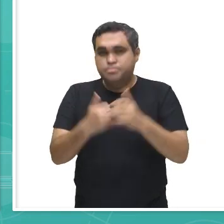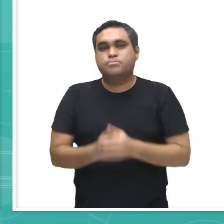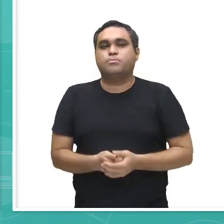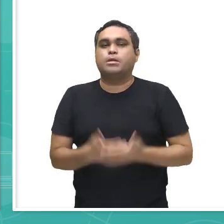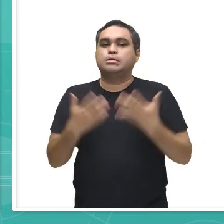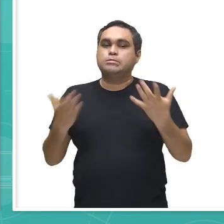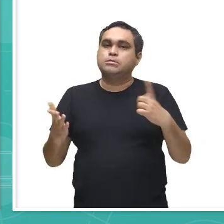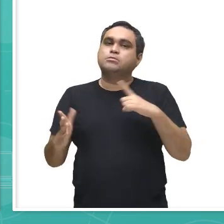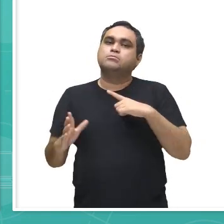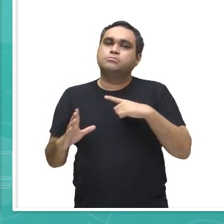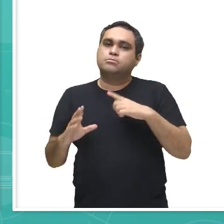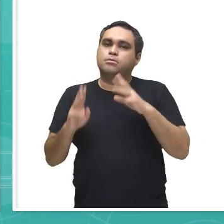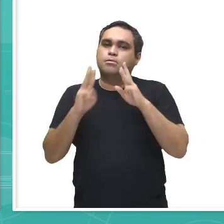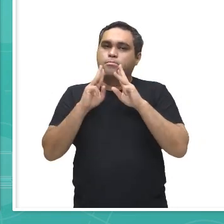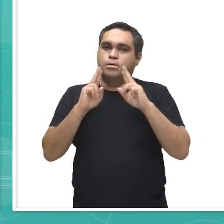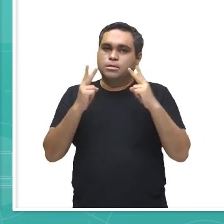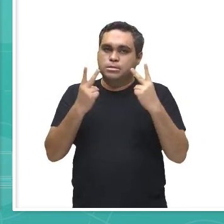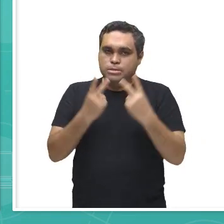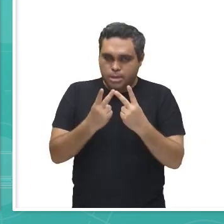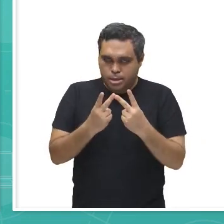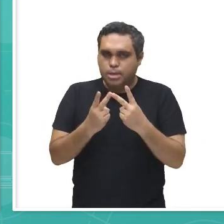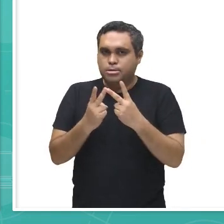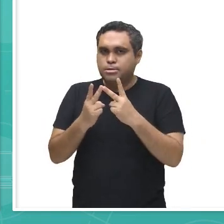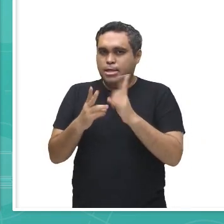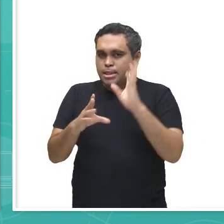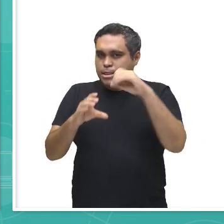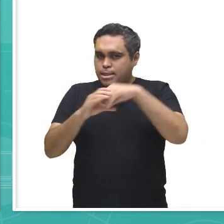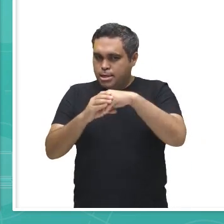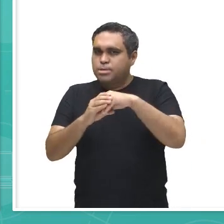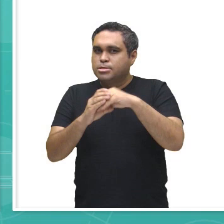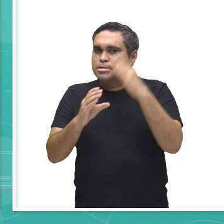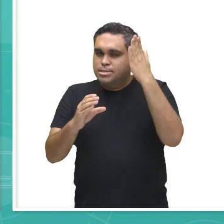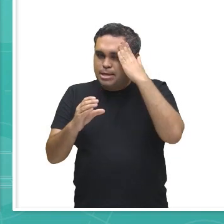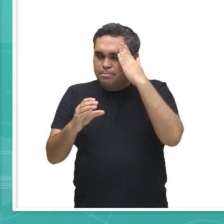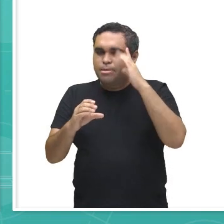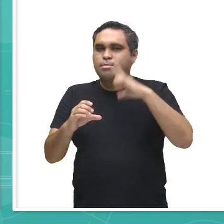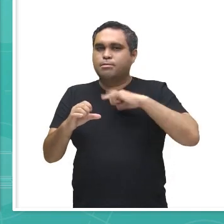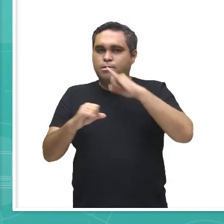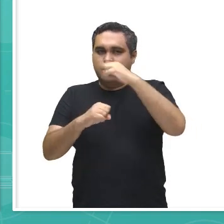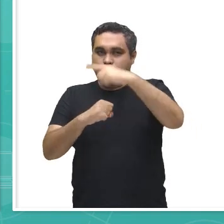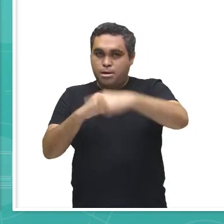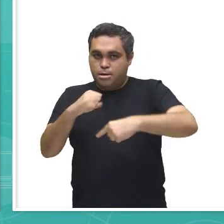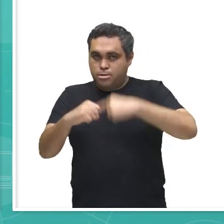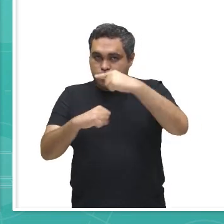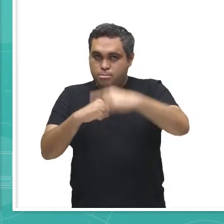matéria, que é constituída por átomo, né, que a gente já sabe disso hoje,